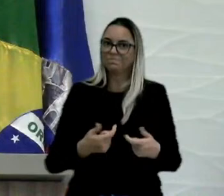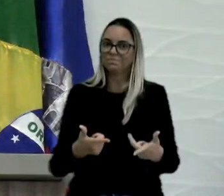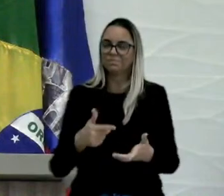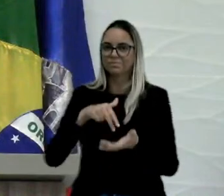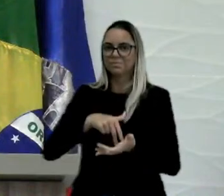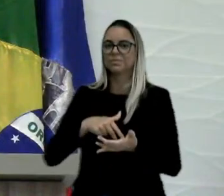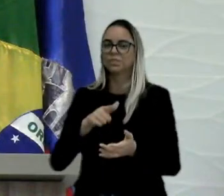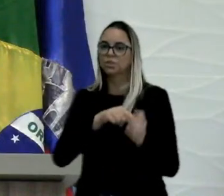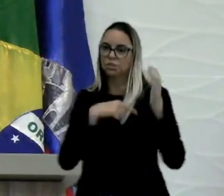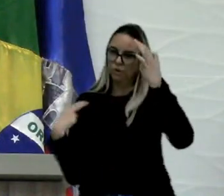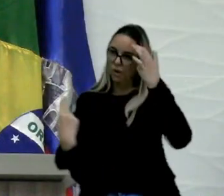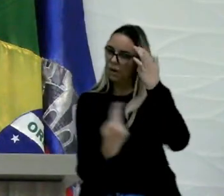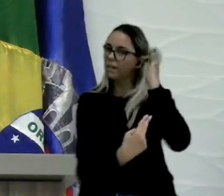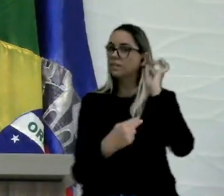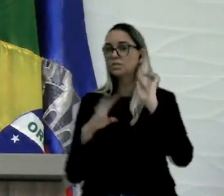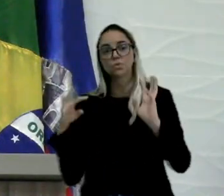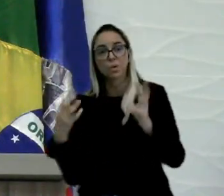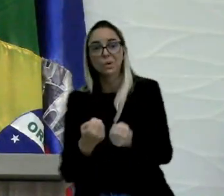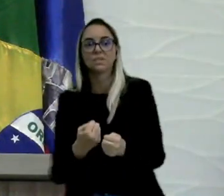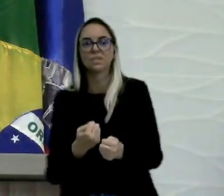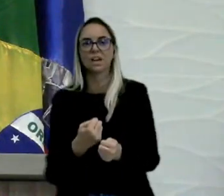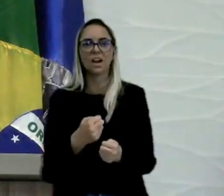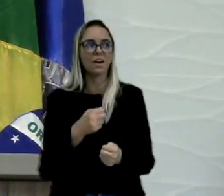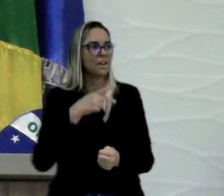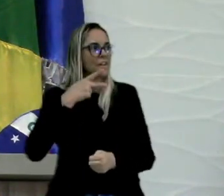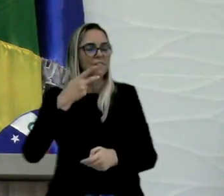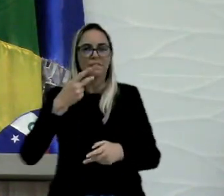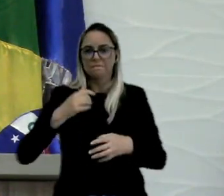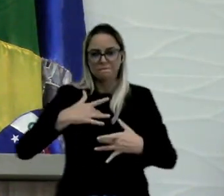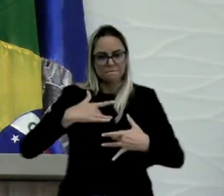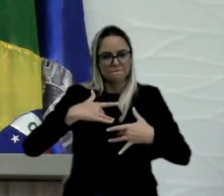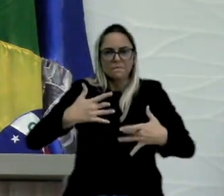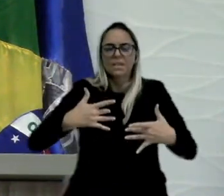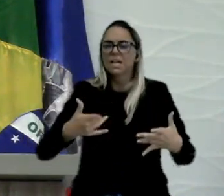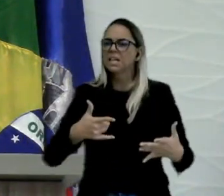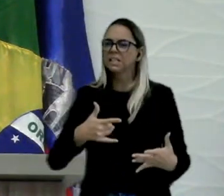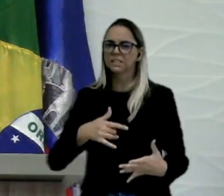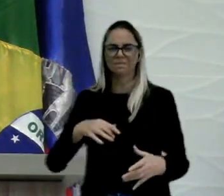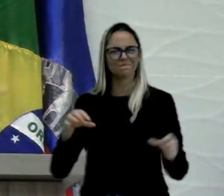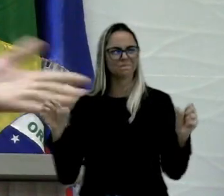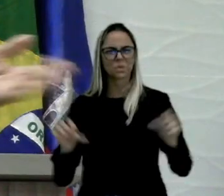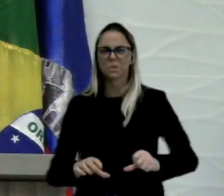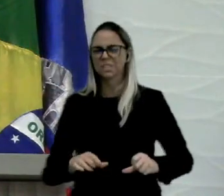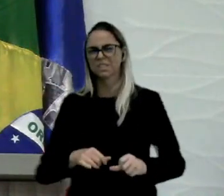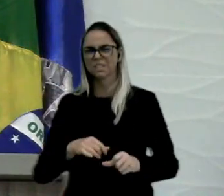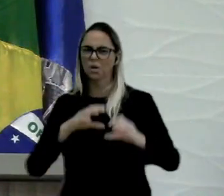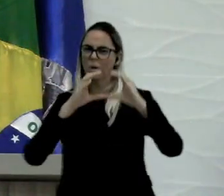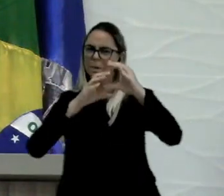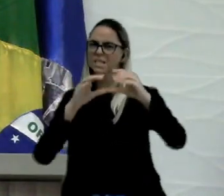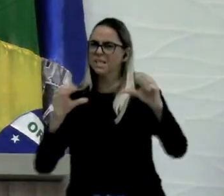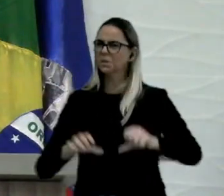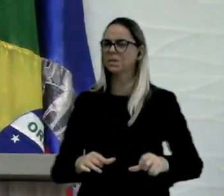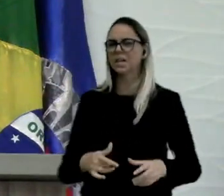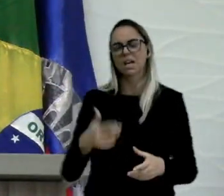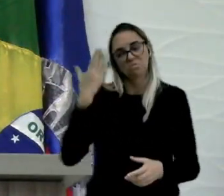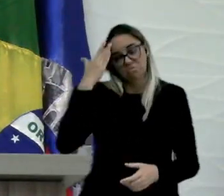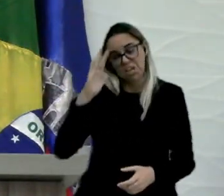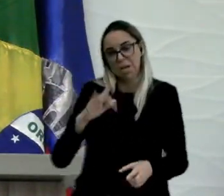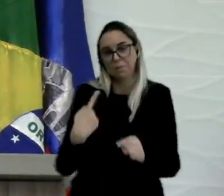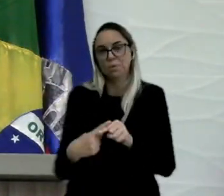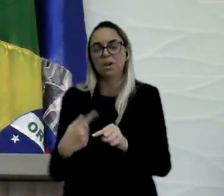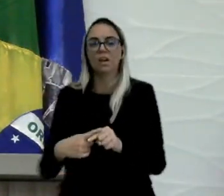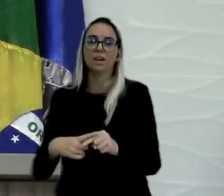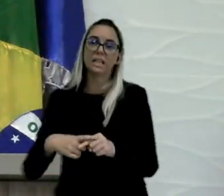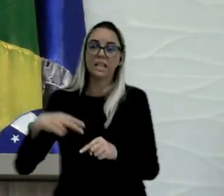né Vamos demonstrar a nossa insatisfação com o atendimento da Compensa né não sei porque o vereador Nilton T